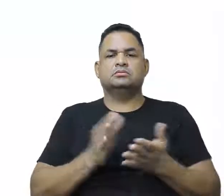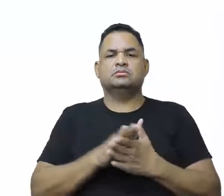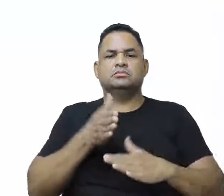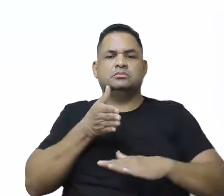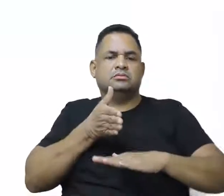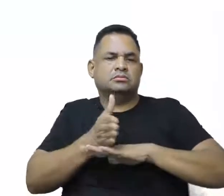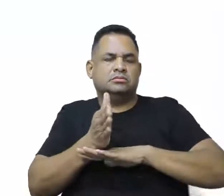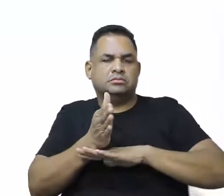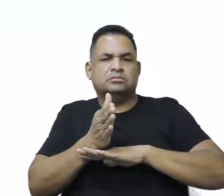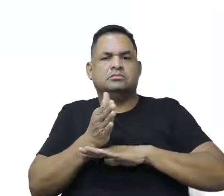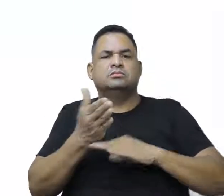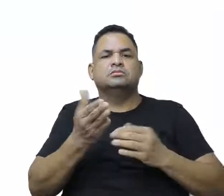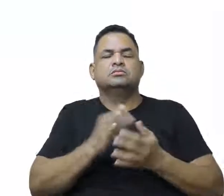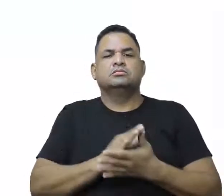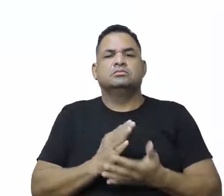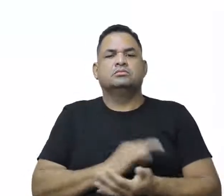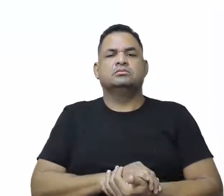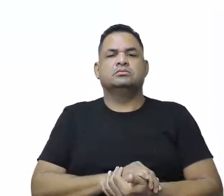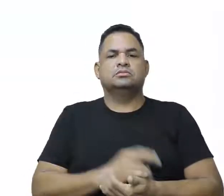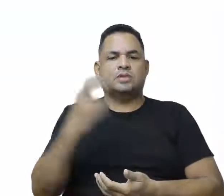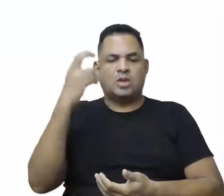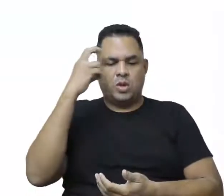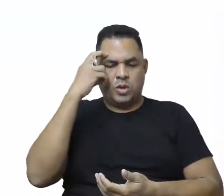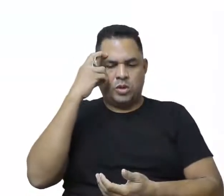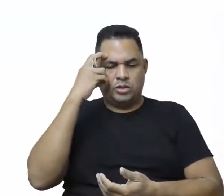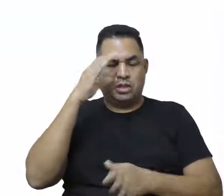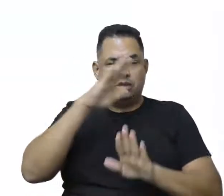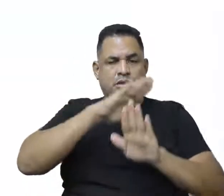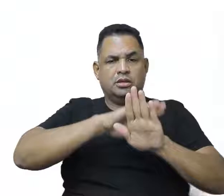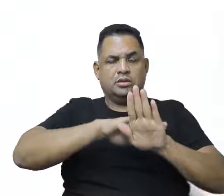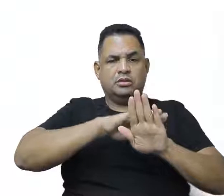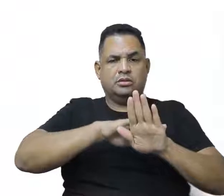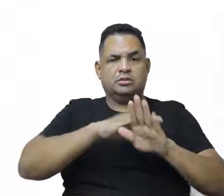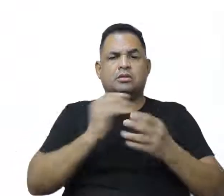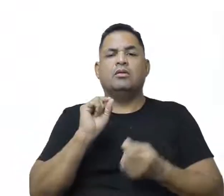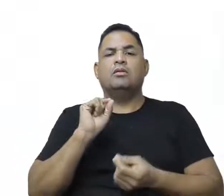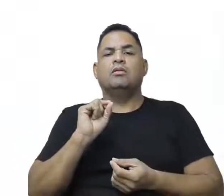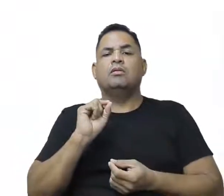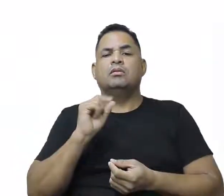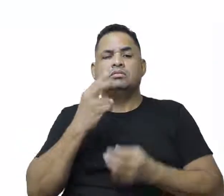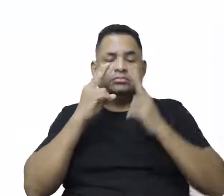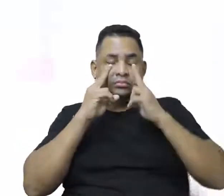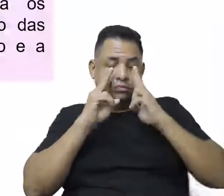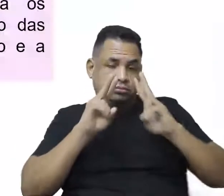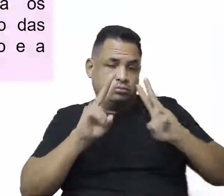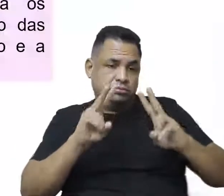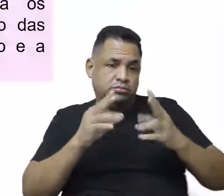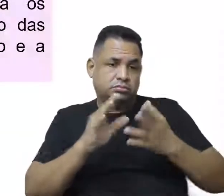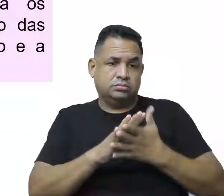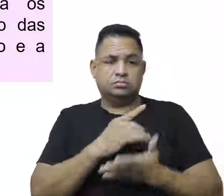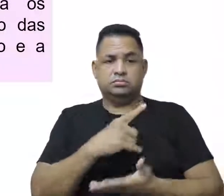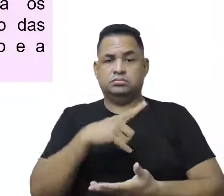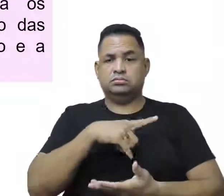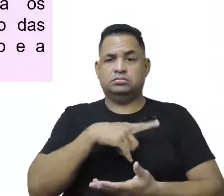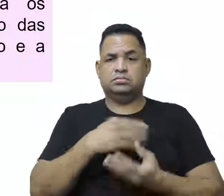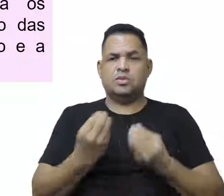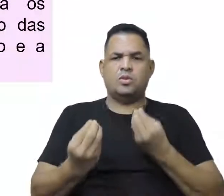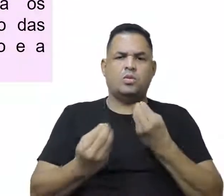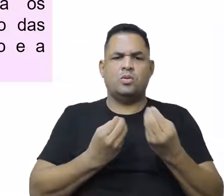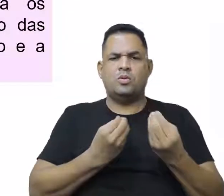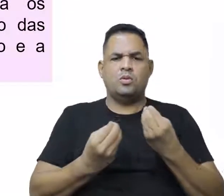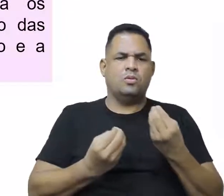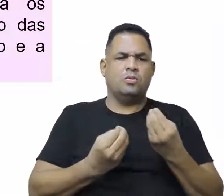entrar nessa parte da cultura e ideologia, que é esse olhar aí que a gente tem, como que isso,